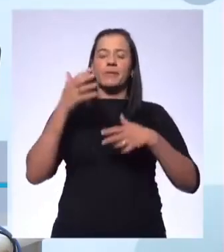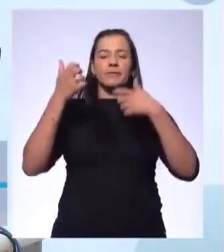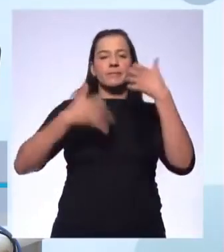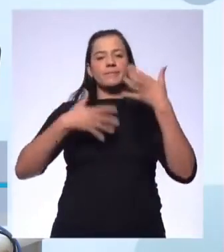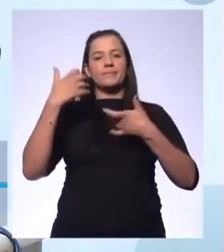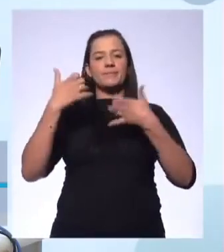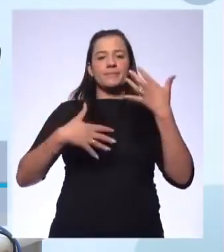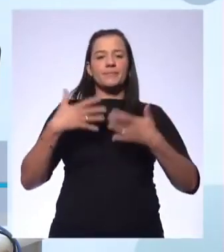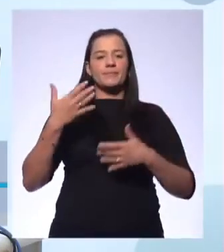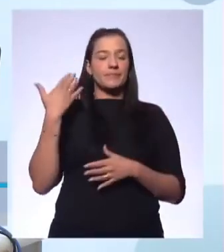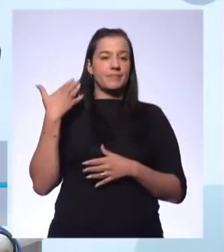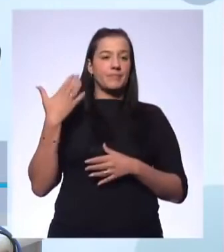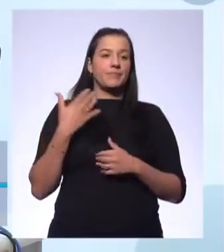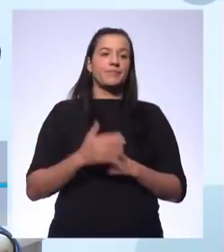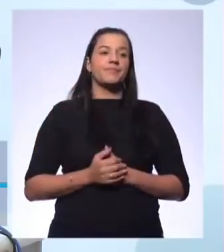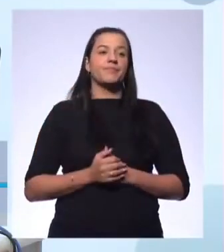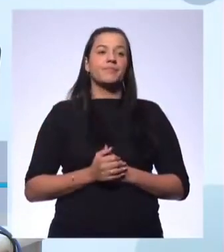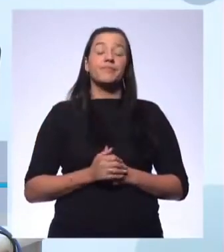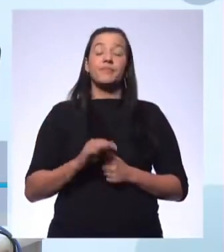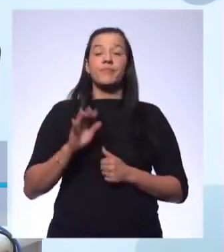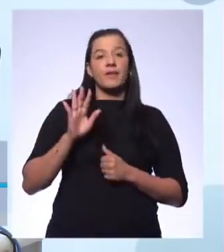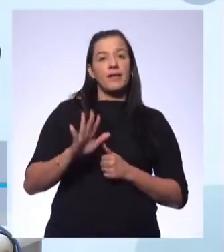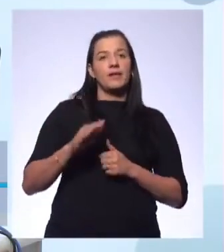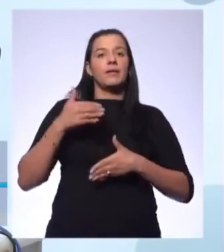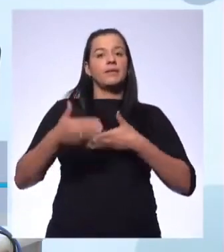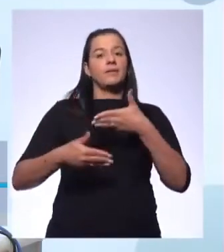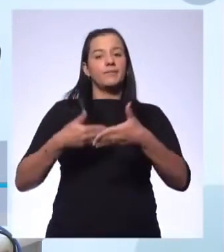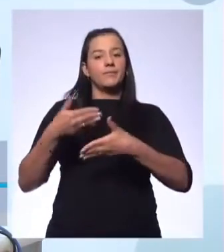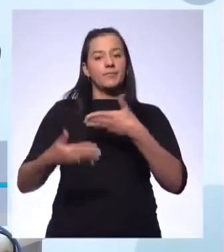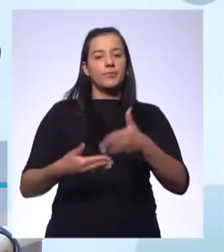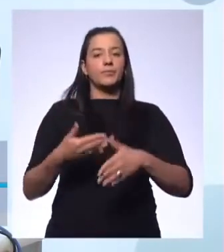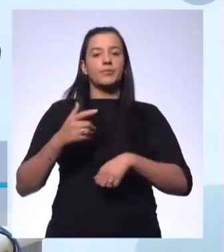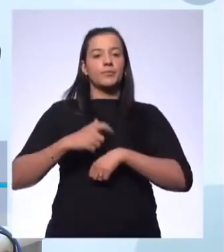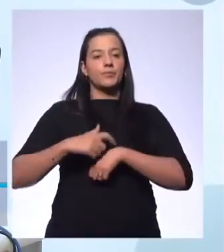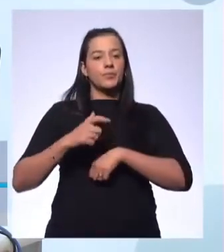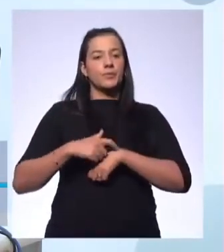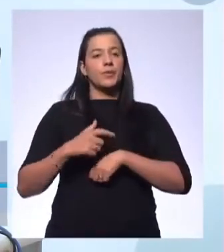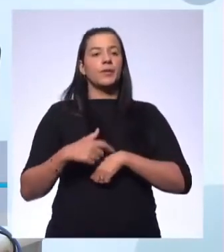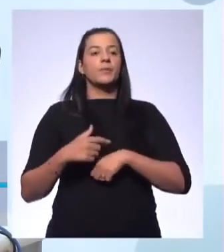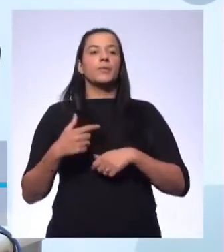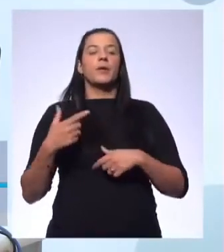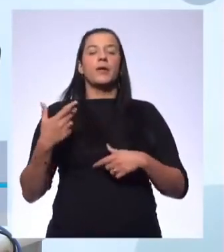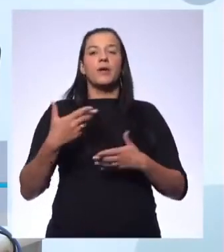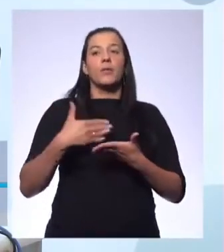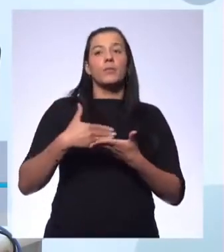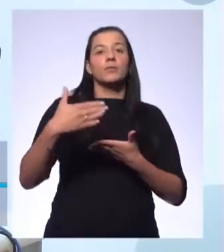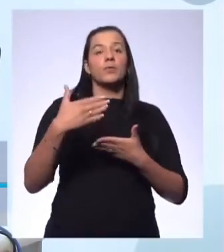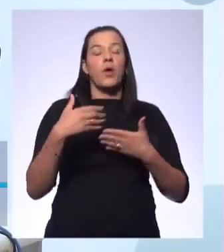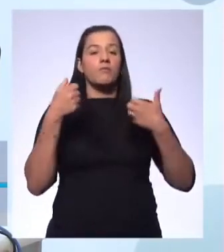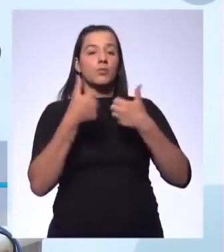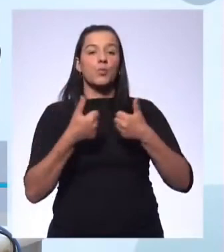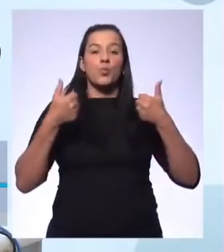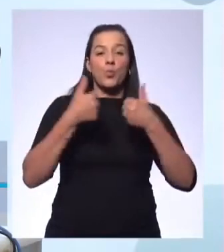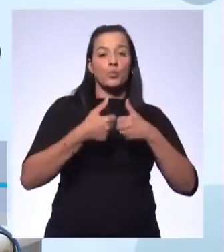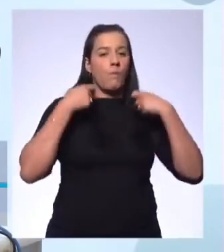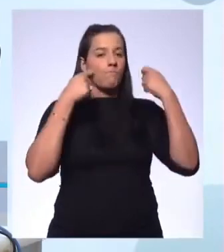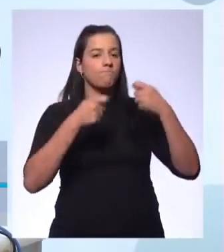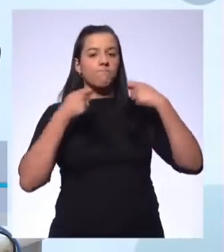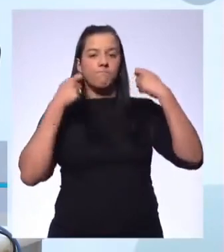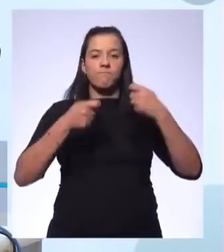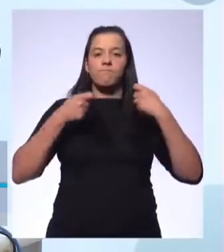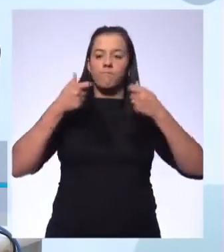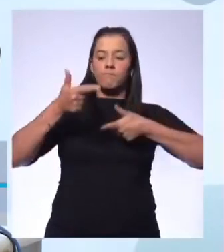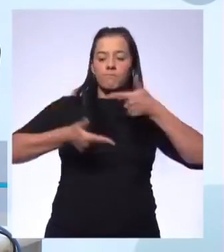discurso da época, tá? Mas com o tempo, as lutas de trabalhadores começaram a acontecer e a